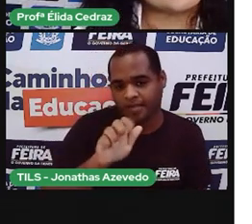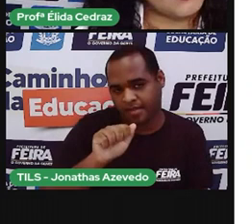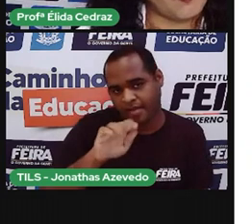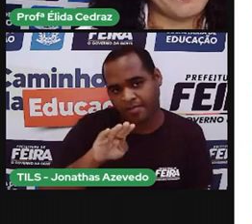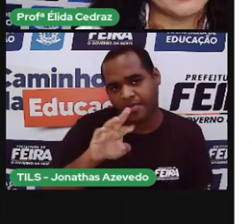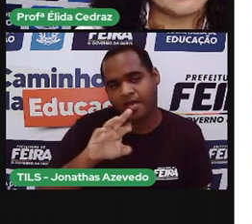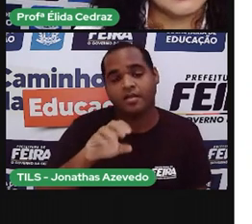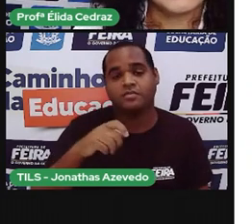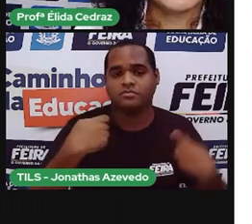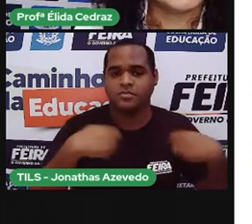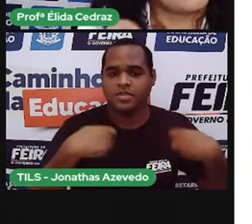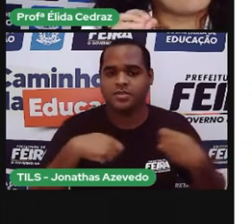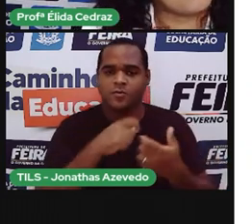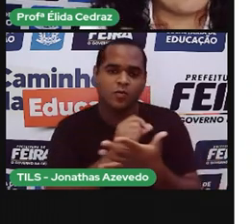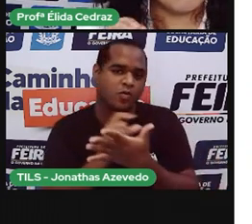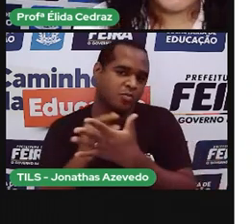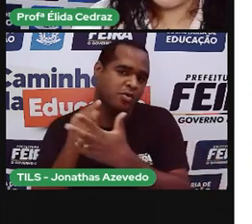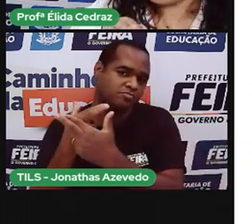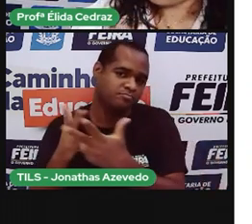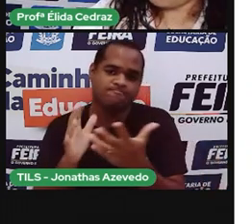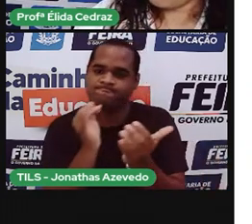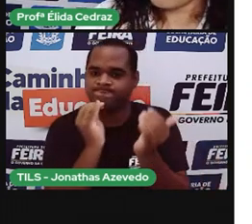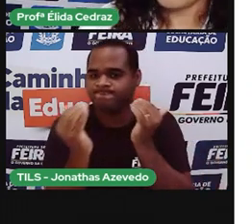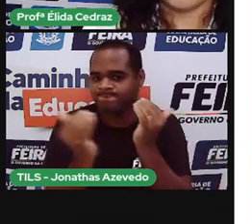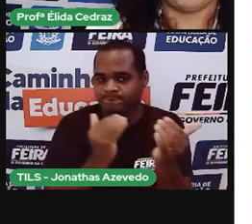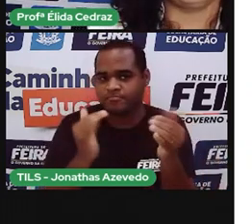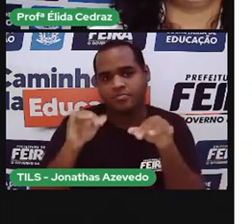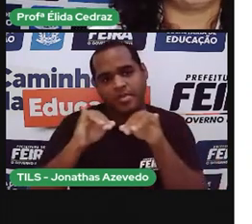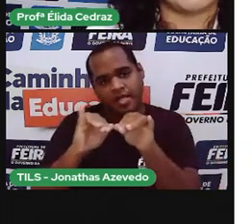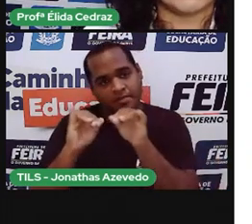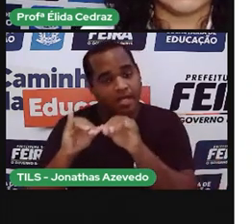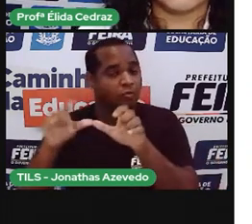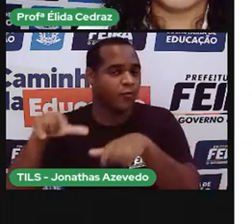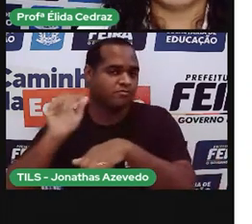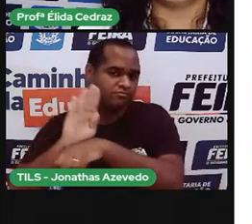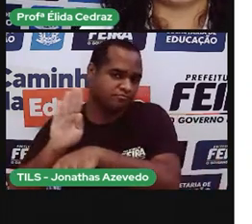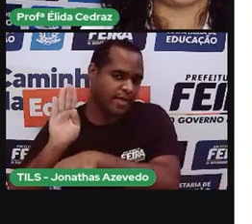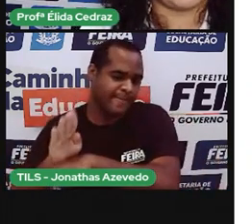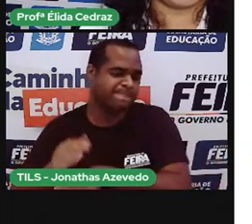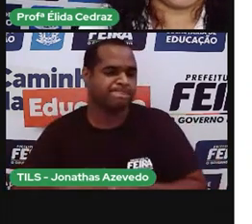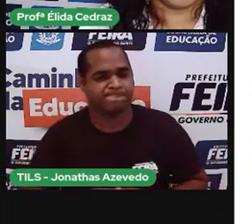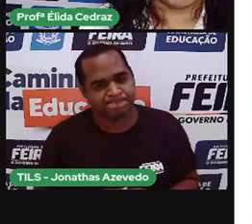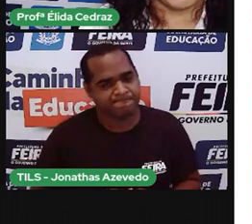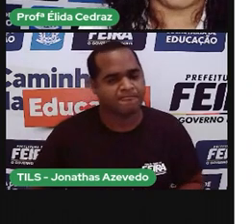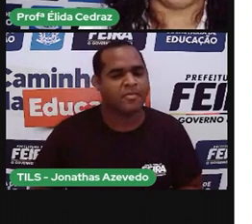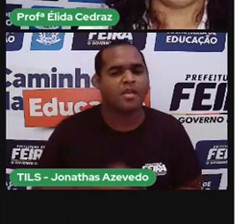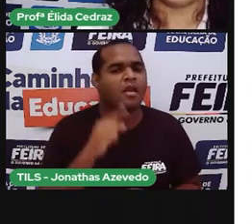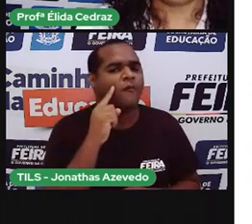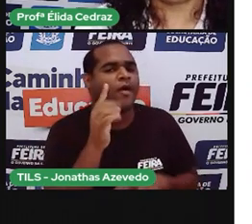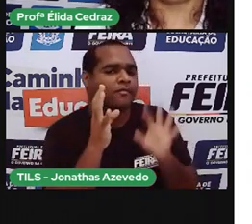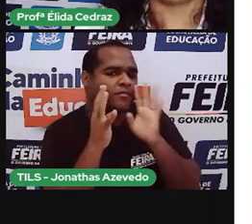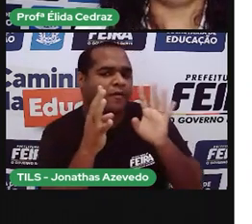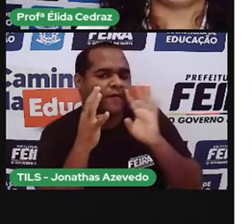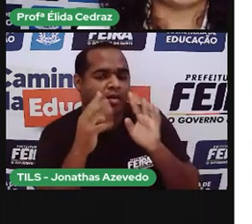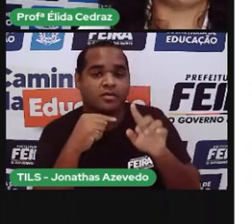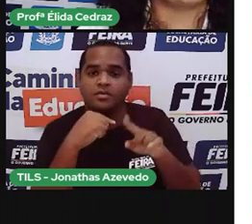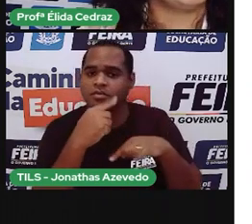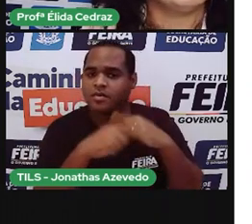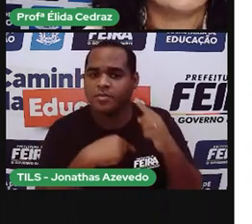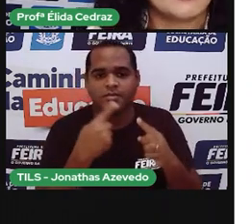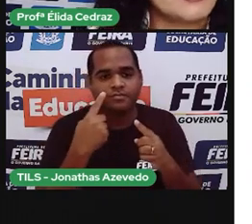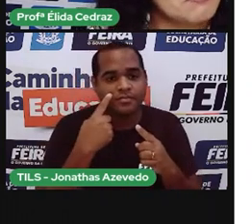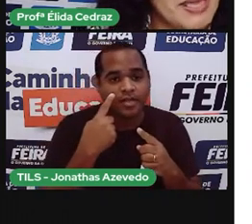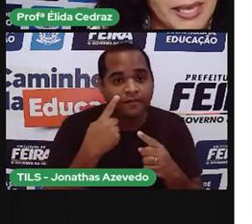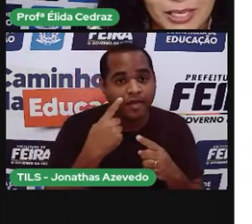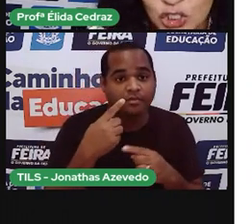fazer umas compras e comparou os preços nos mercados do bairro. Gabriela foi